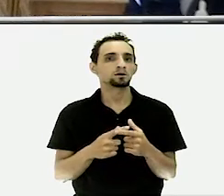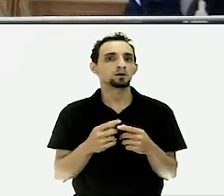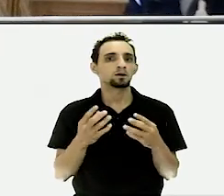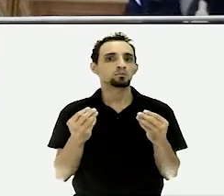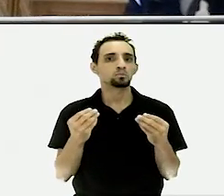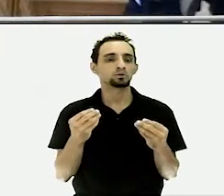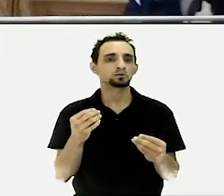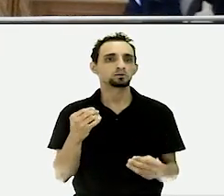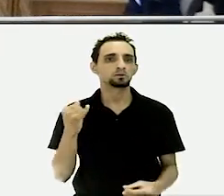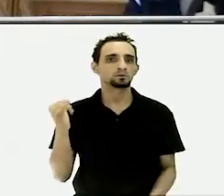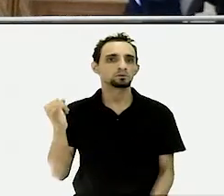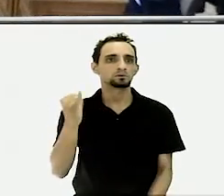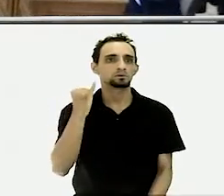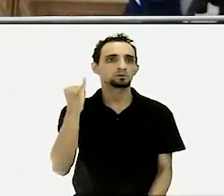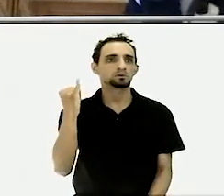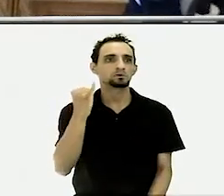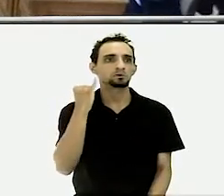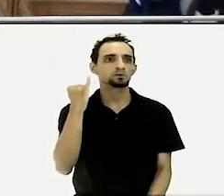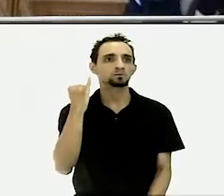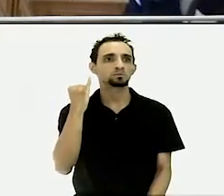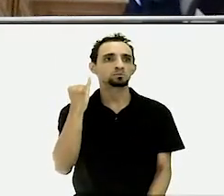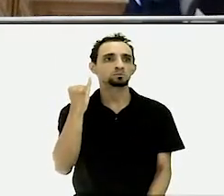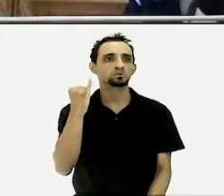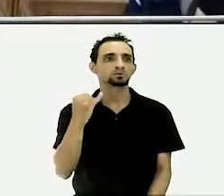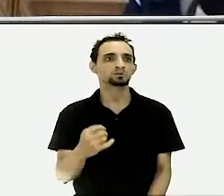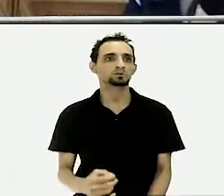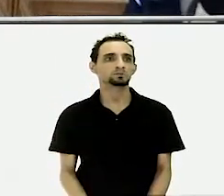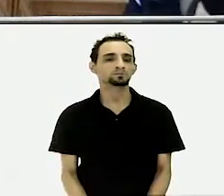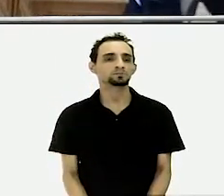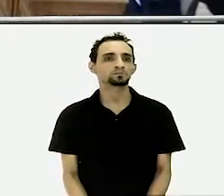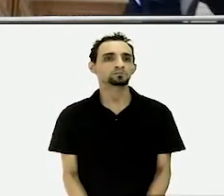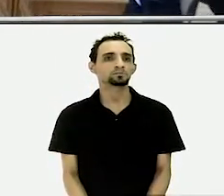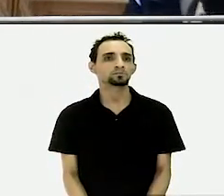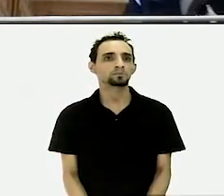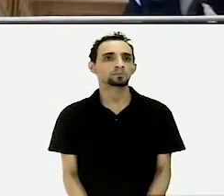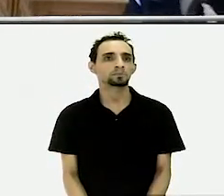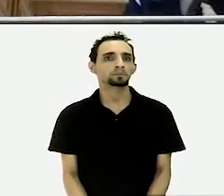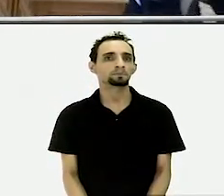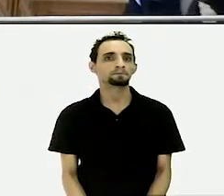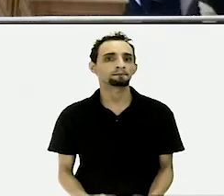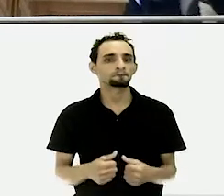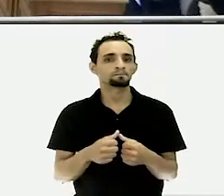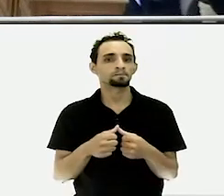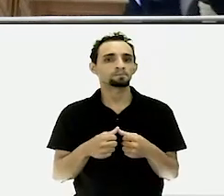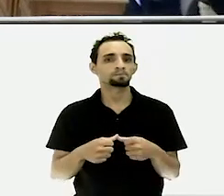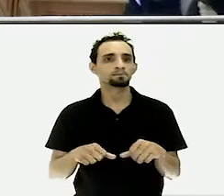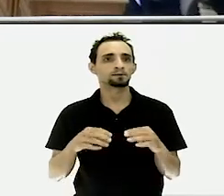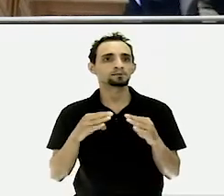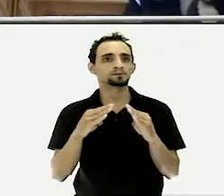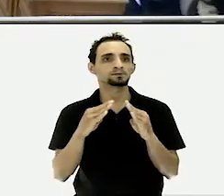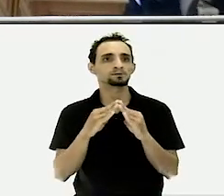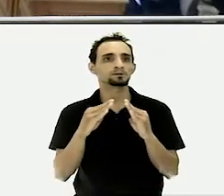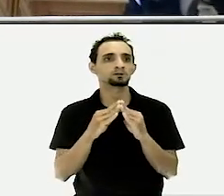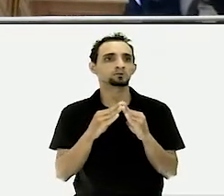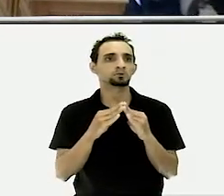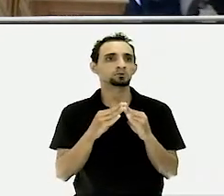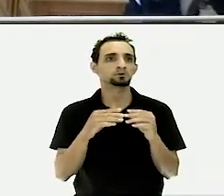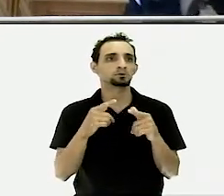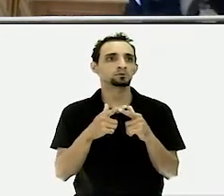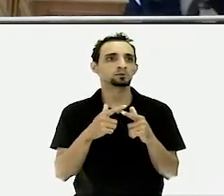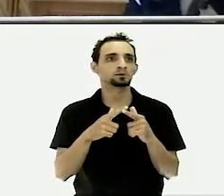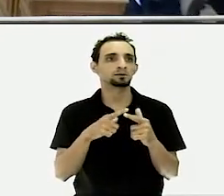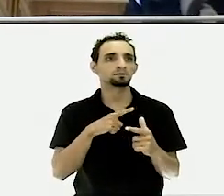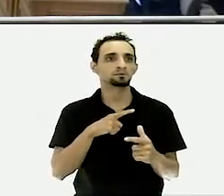porque muitas vezes ela não é física, ela é mental. Há casos que a gente acompanha de pessoas que